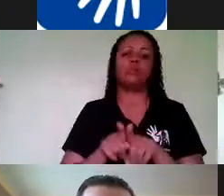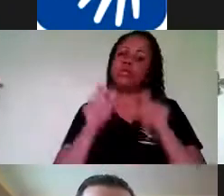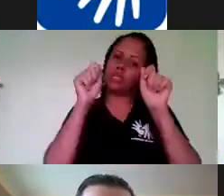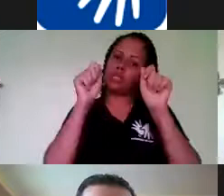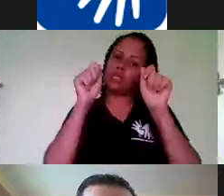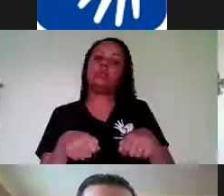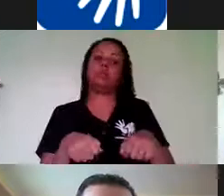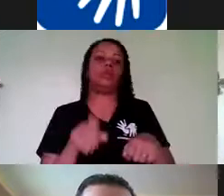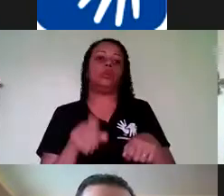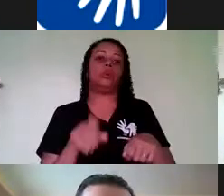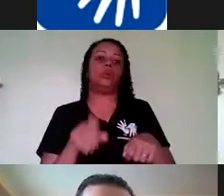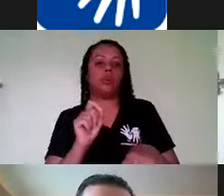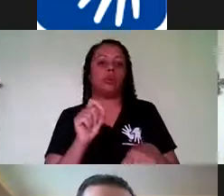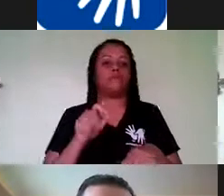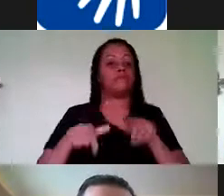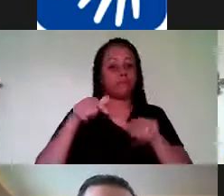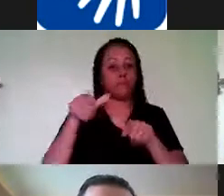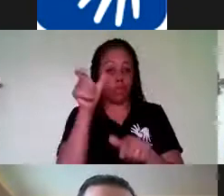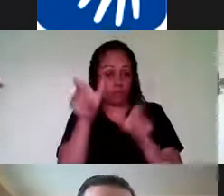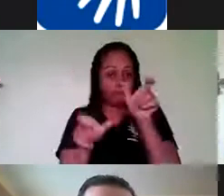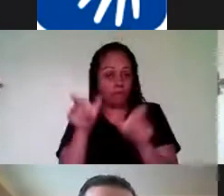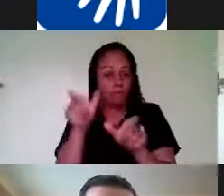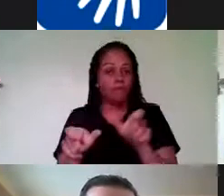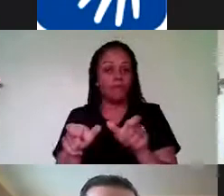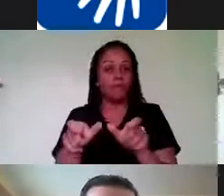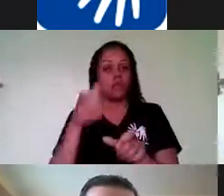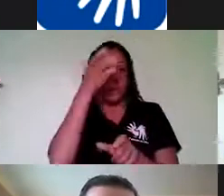risco ou correr riscos, né, no trabalho,